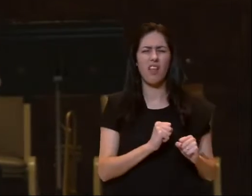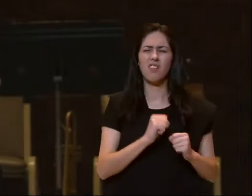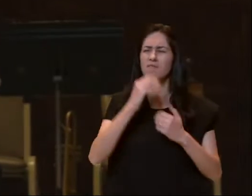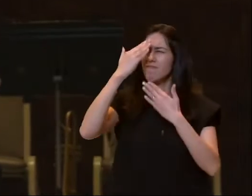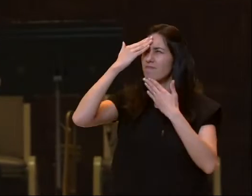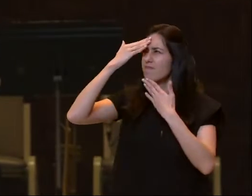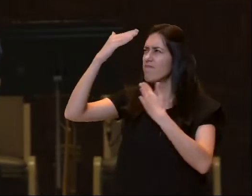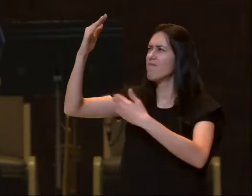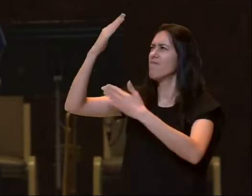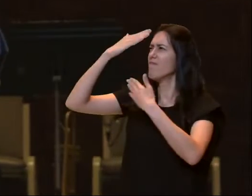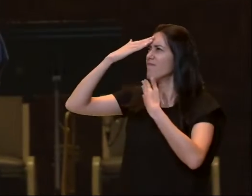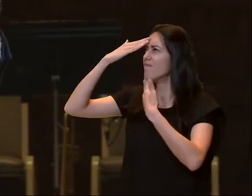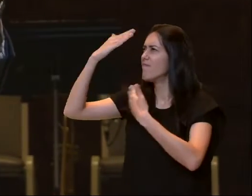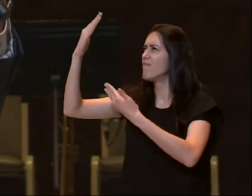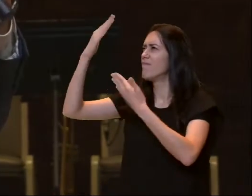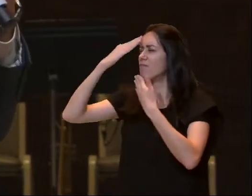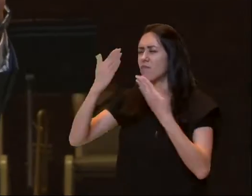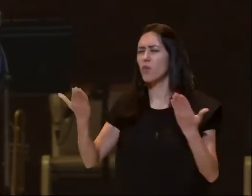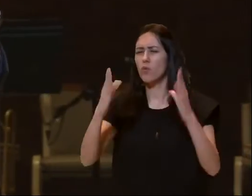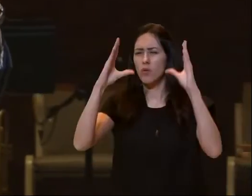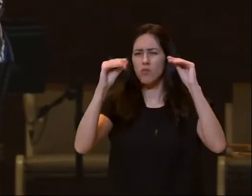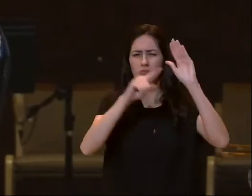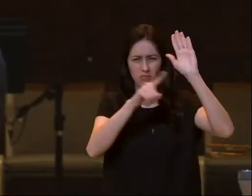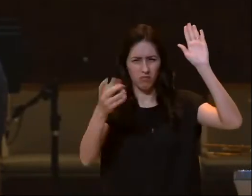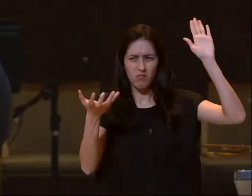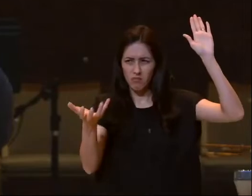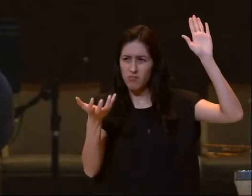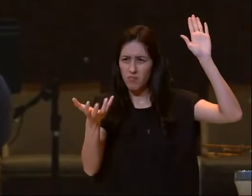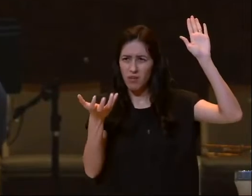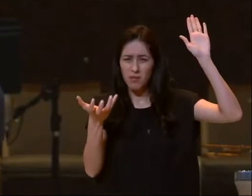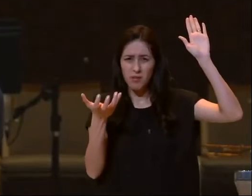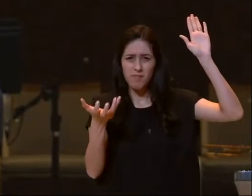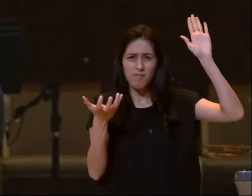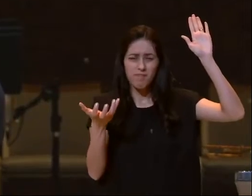gratidão esta noite. Quantos desejam isso?